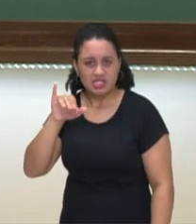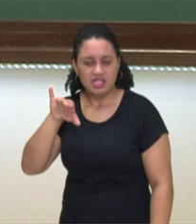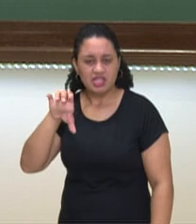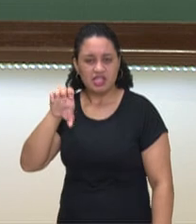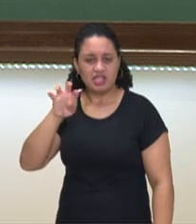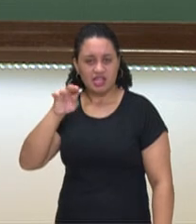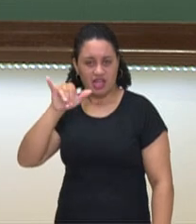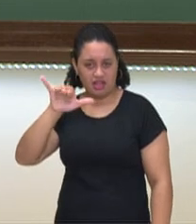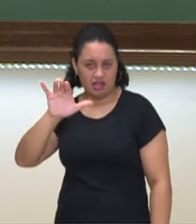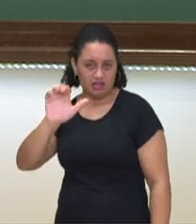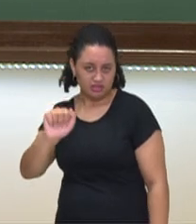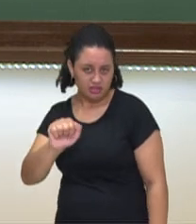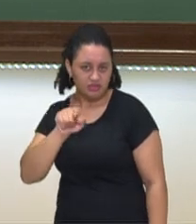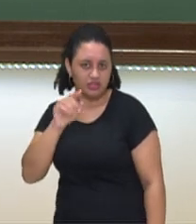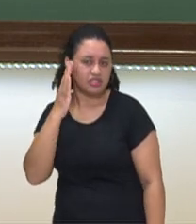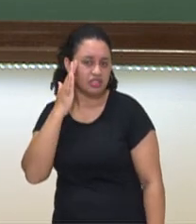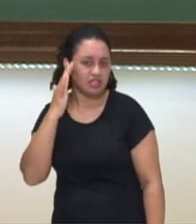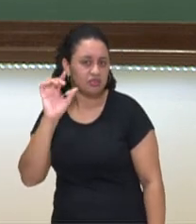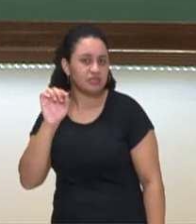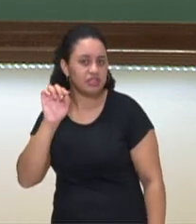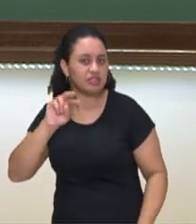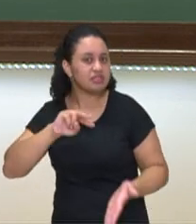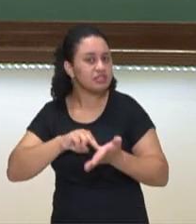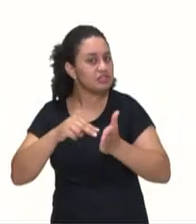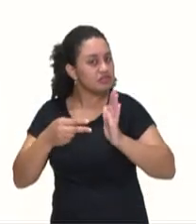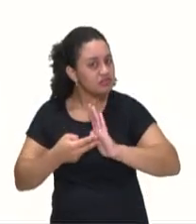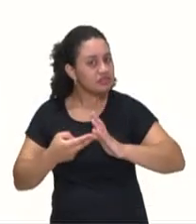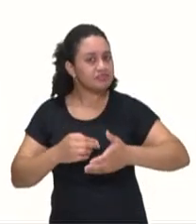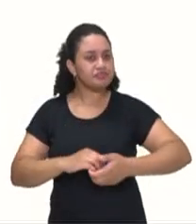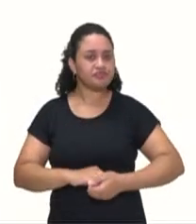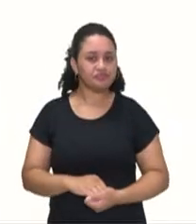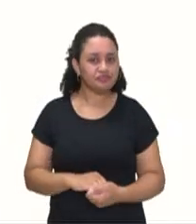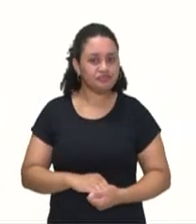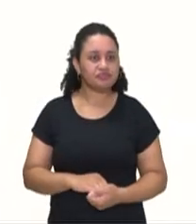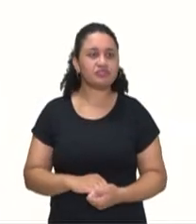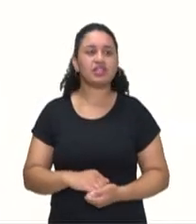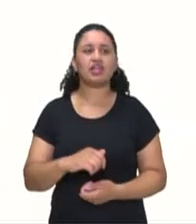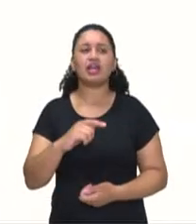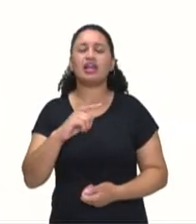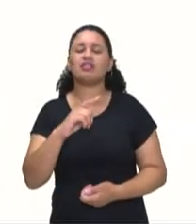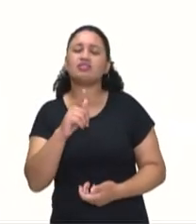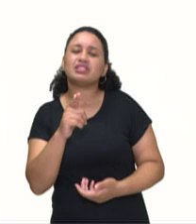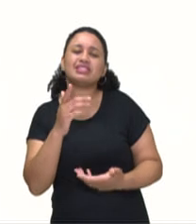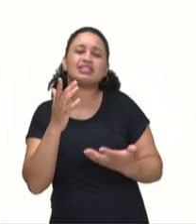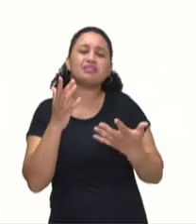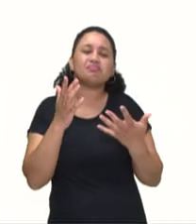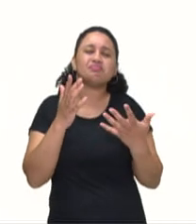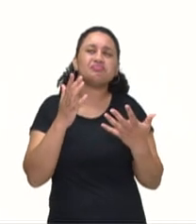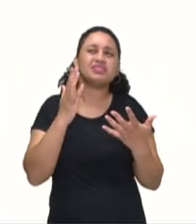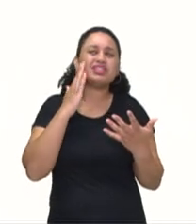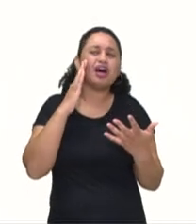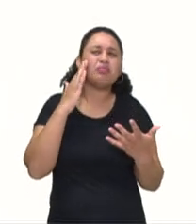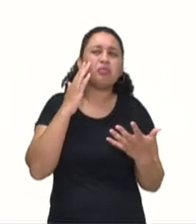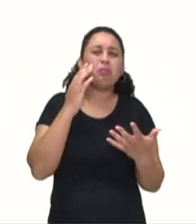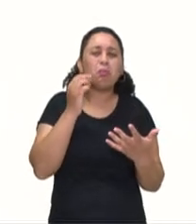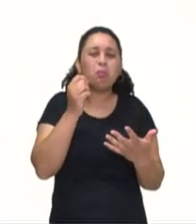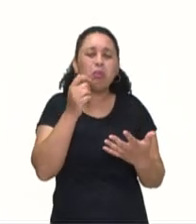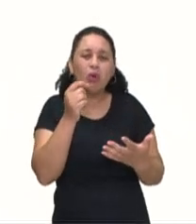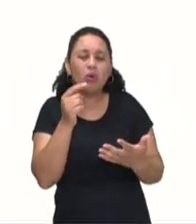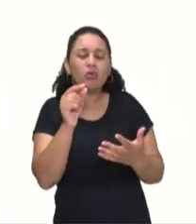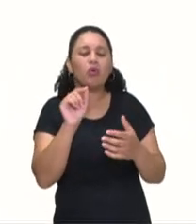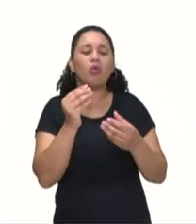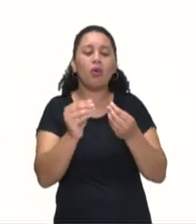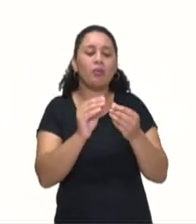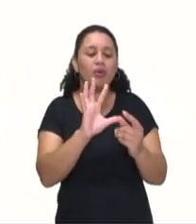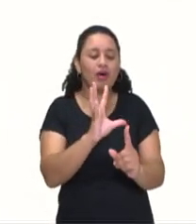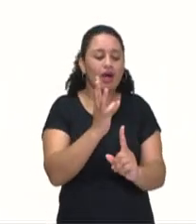Você sabe o que isto significa? Tem alguma ideia de como arte e